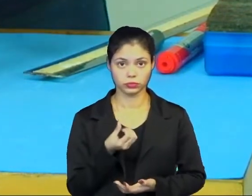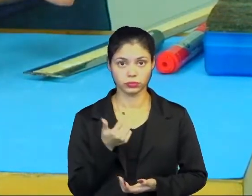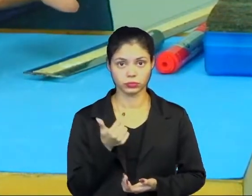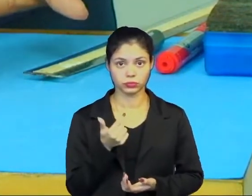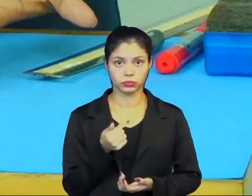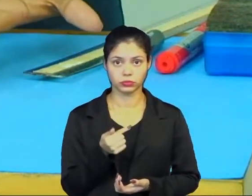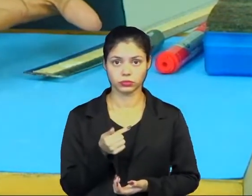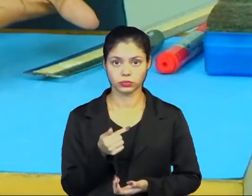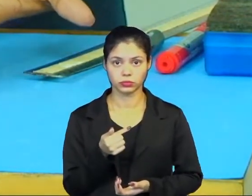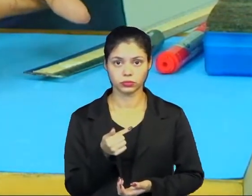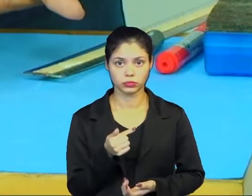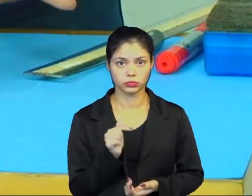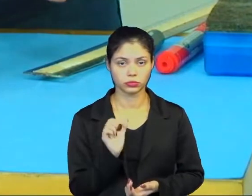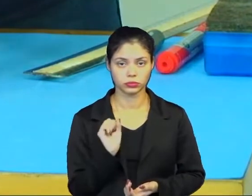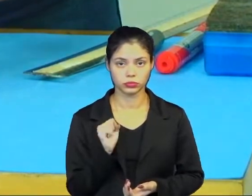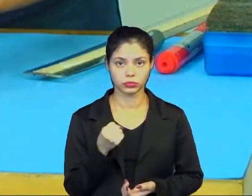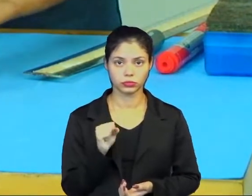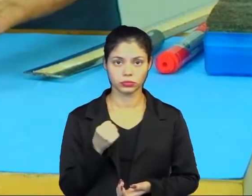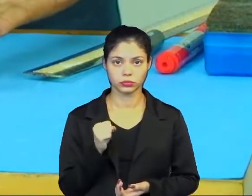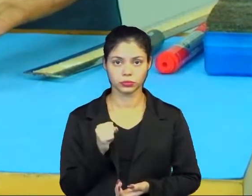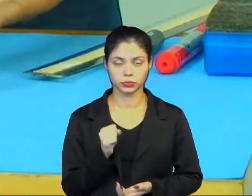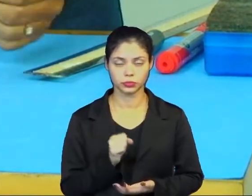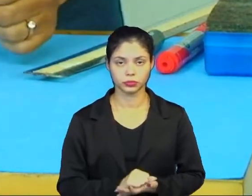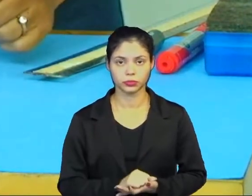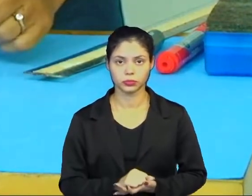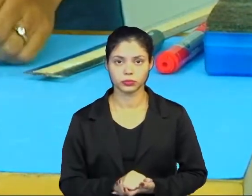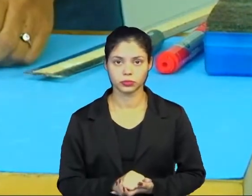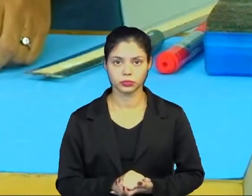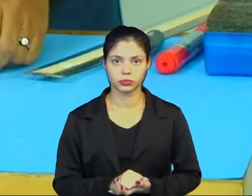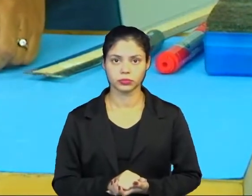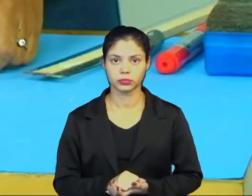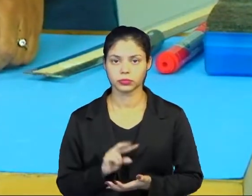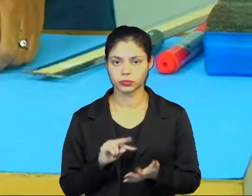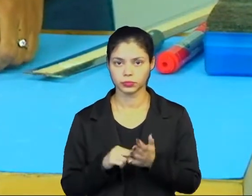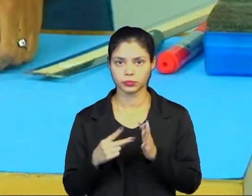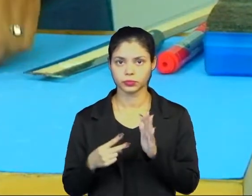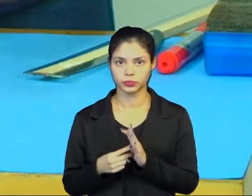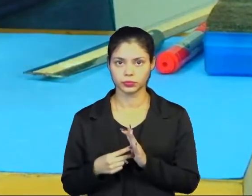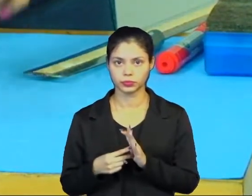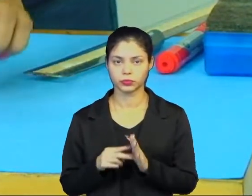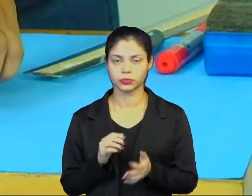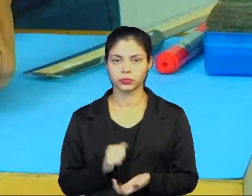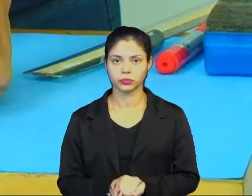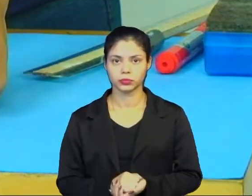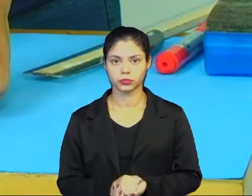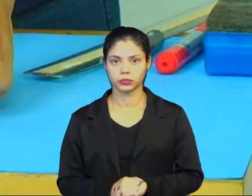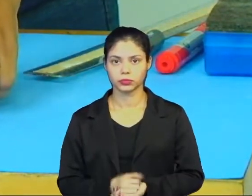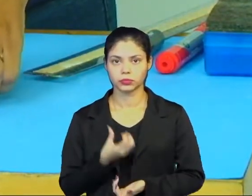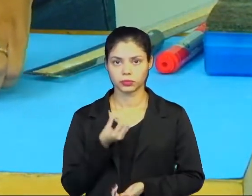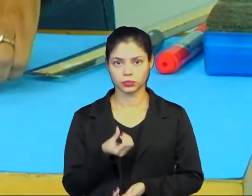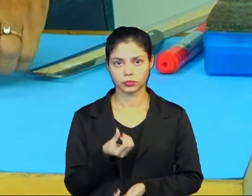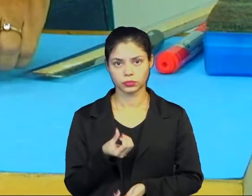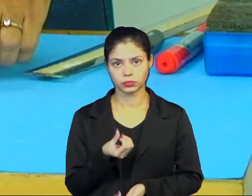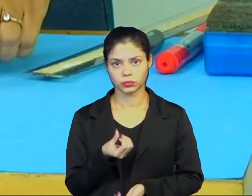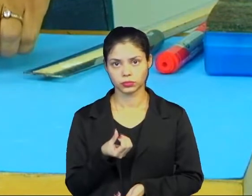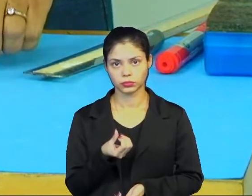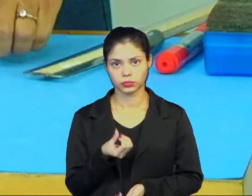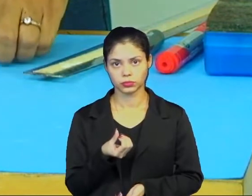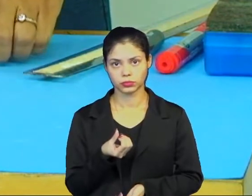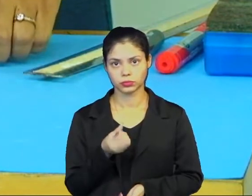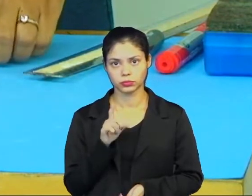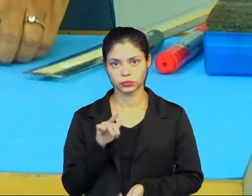6, 7, 8. Isso significa que eu tenho 6